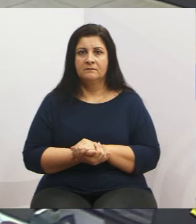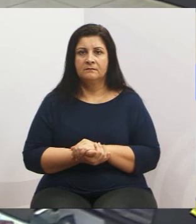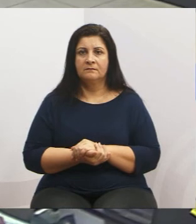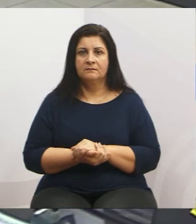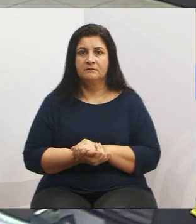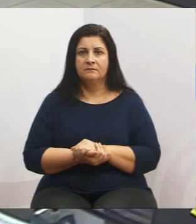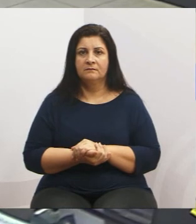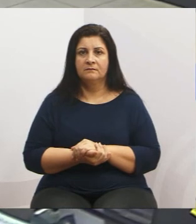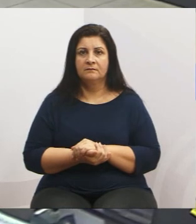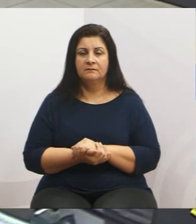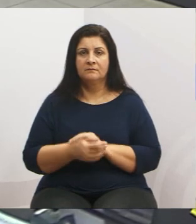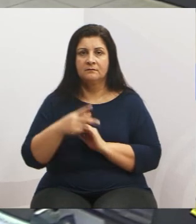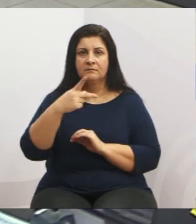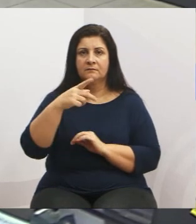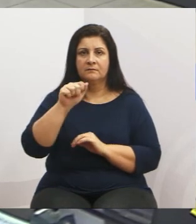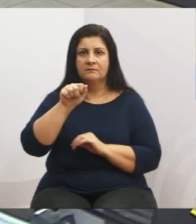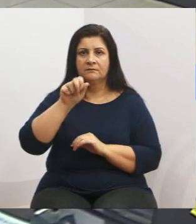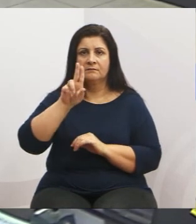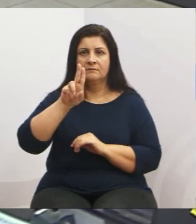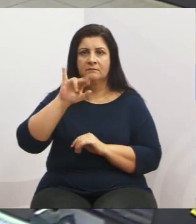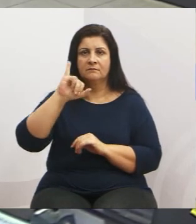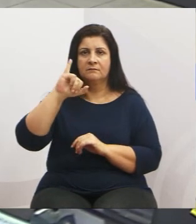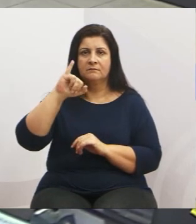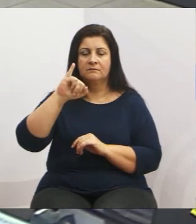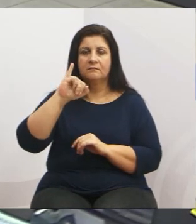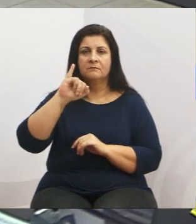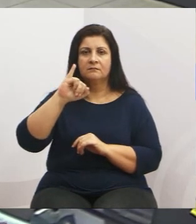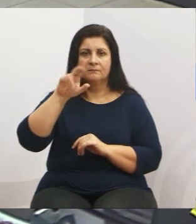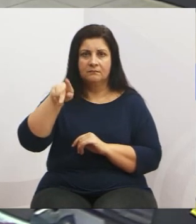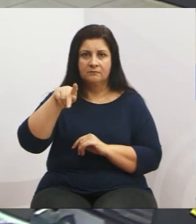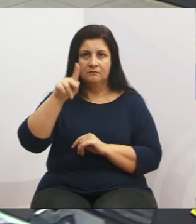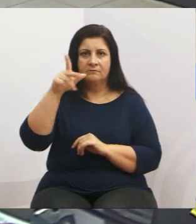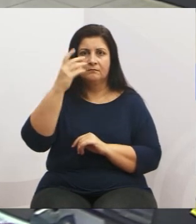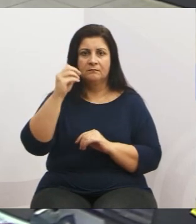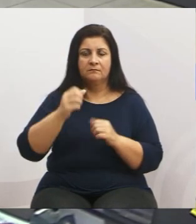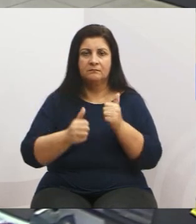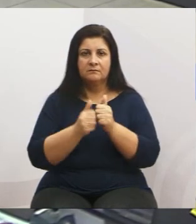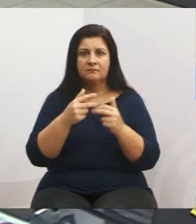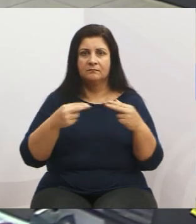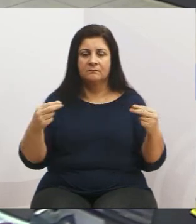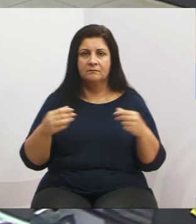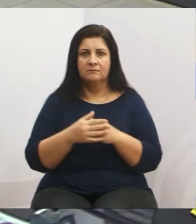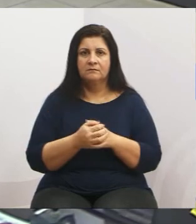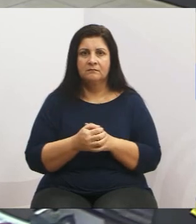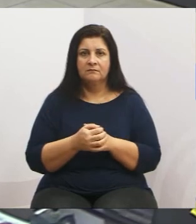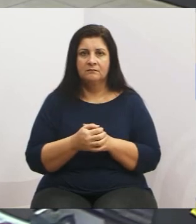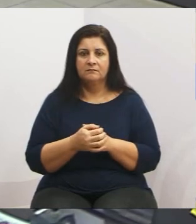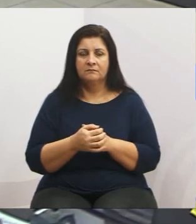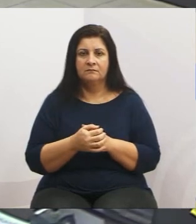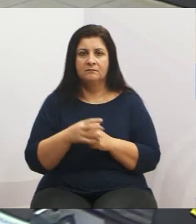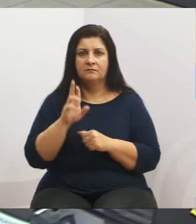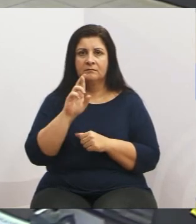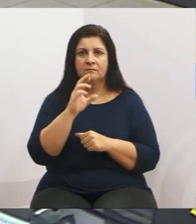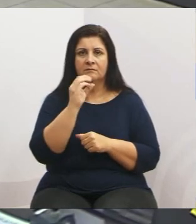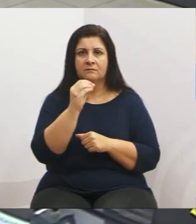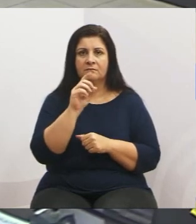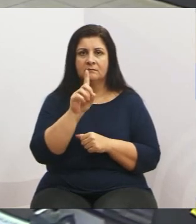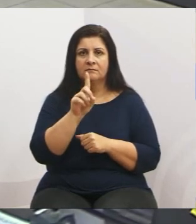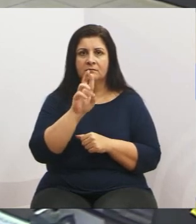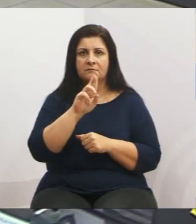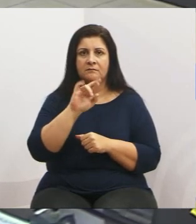o vereador Paulinho do Esporte? Favorável. Como vota o vereador Dr. Rodrigo